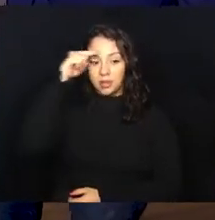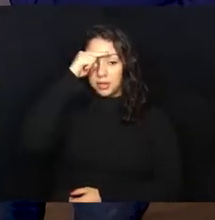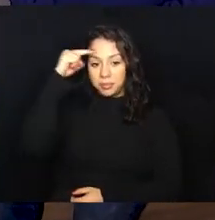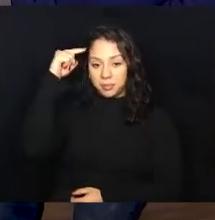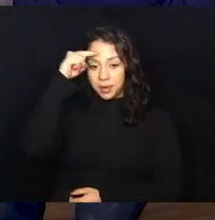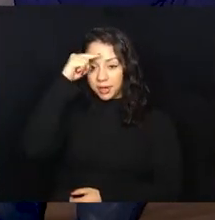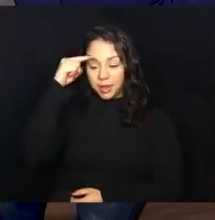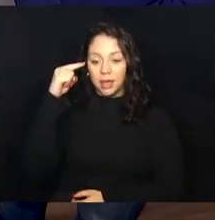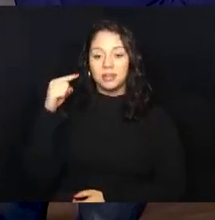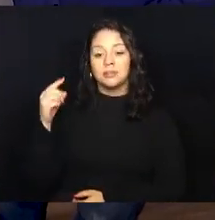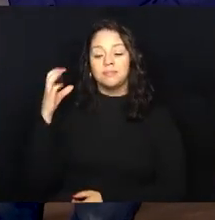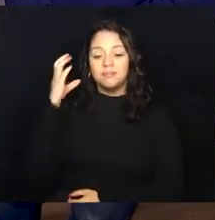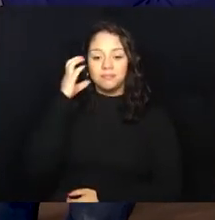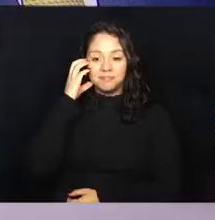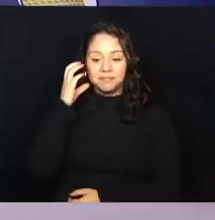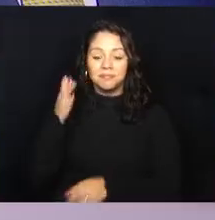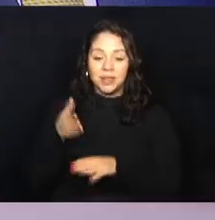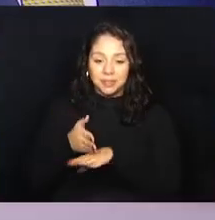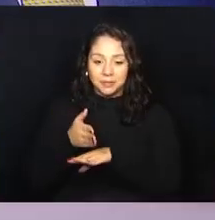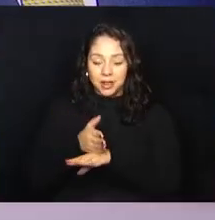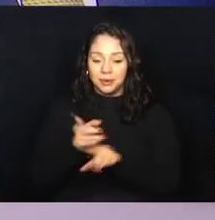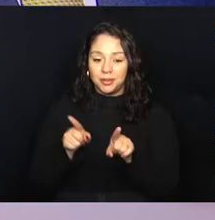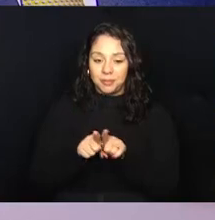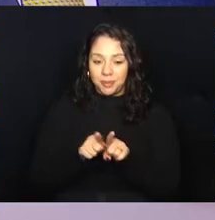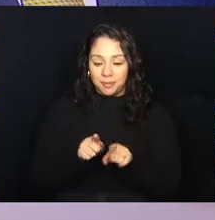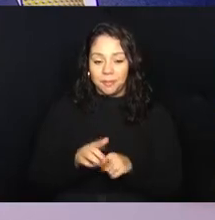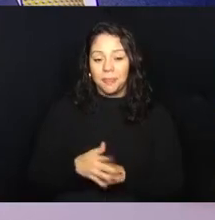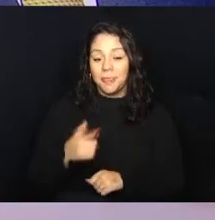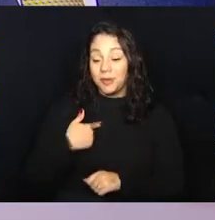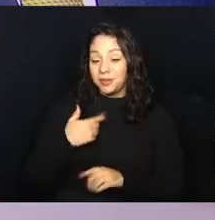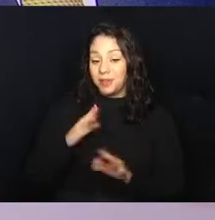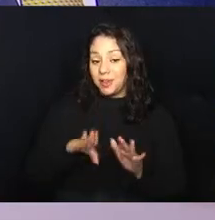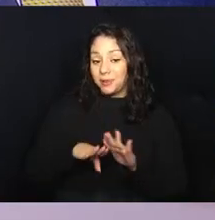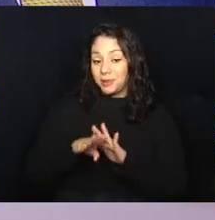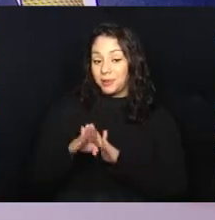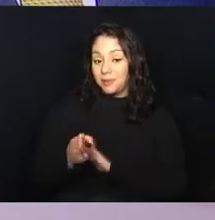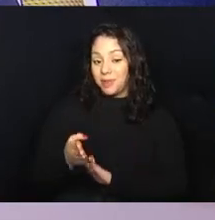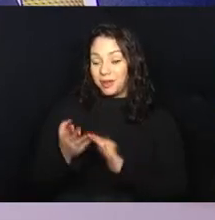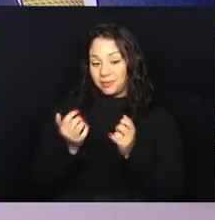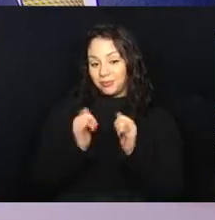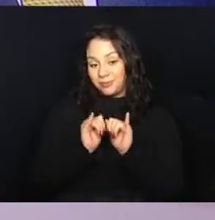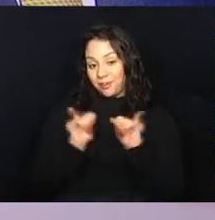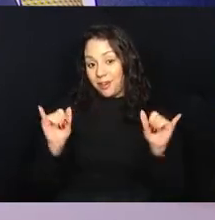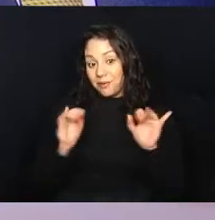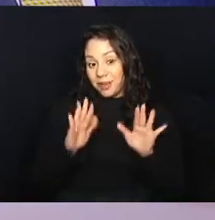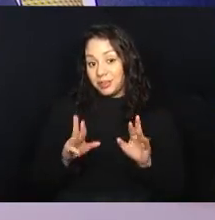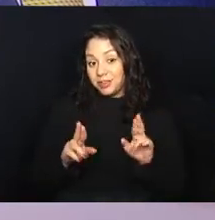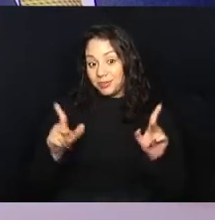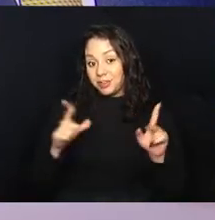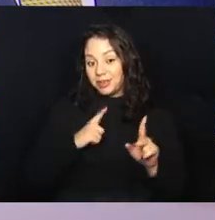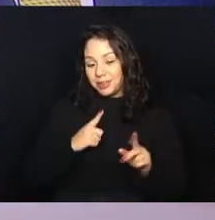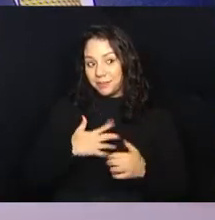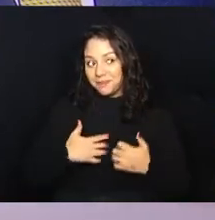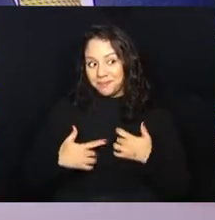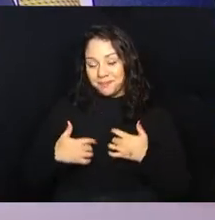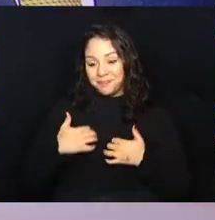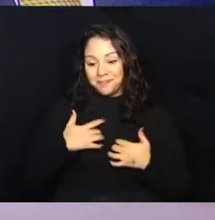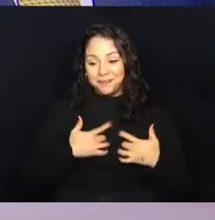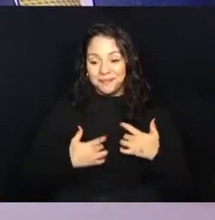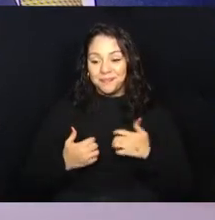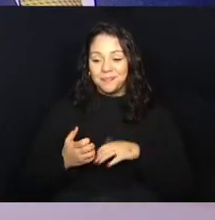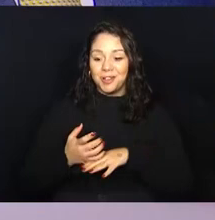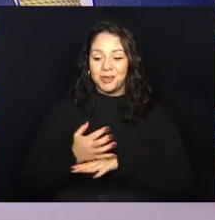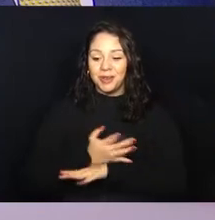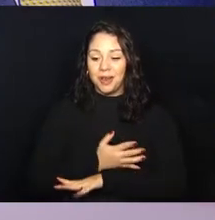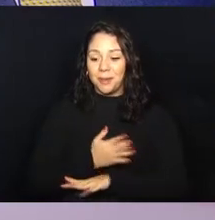Marchese também participaram sempre acostumado a falar né mas eu confesso que uma solidariedade como essa é um pouco diferente mexe